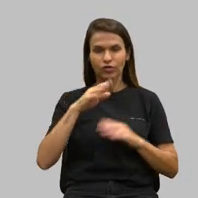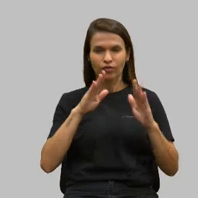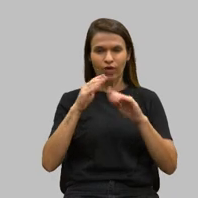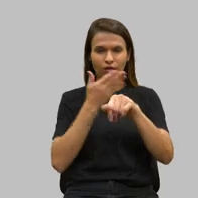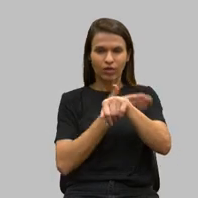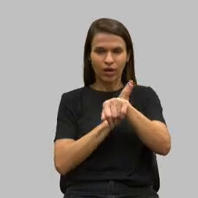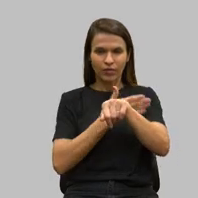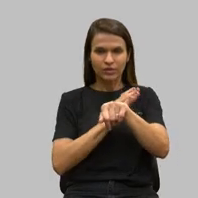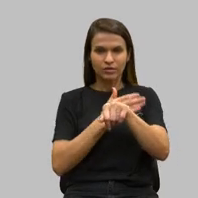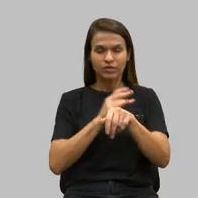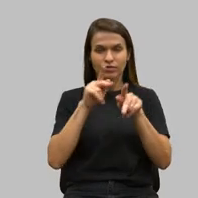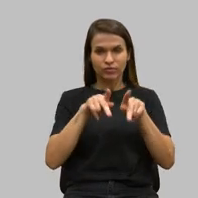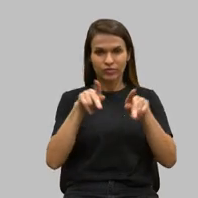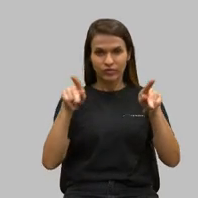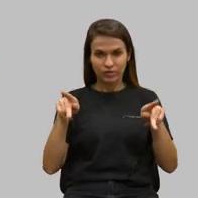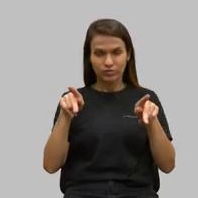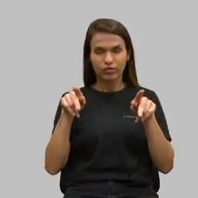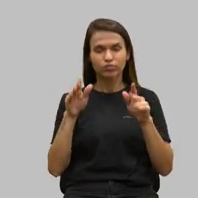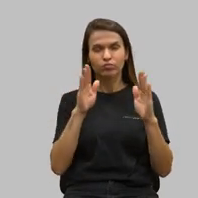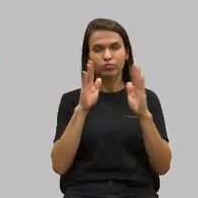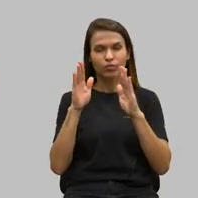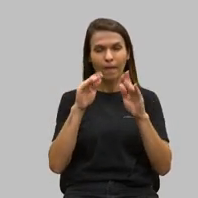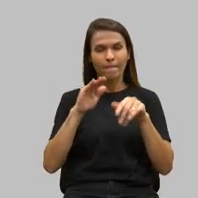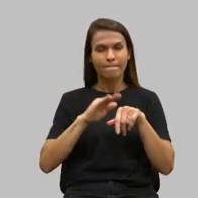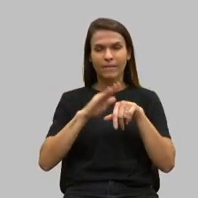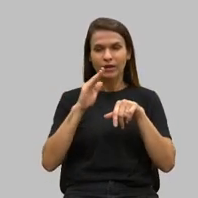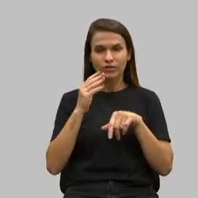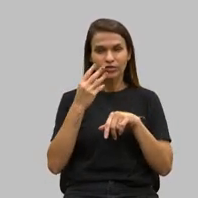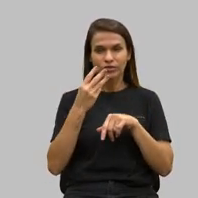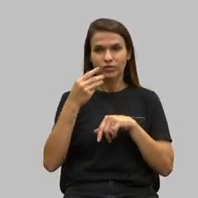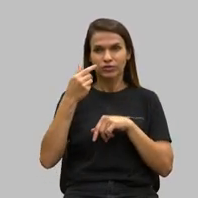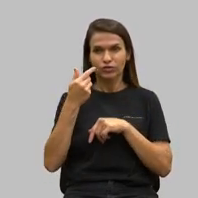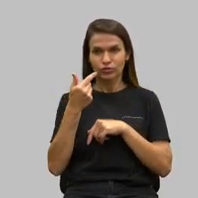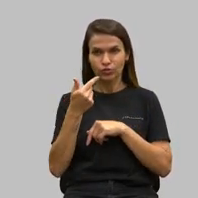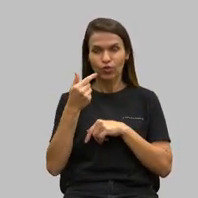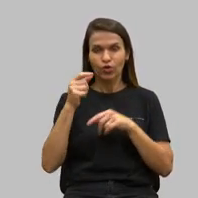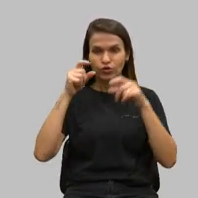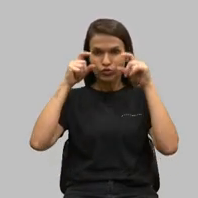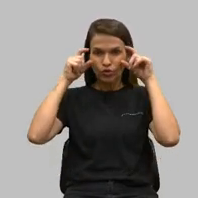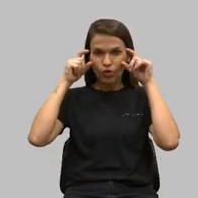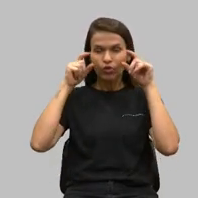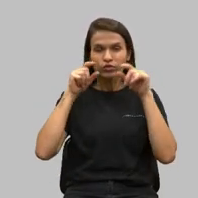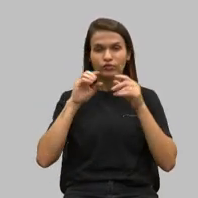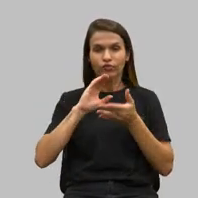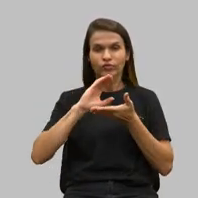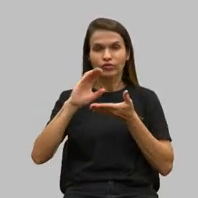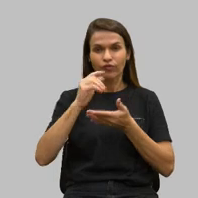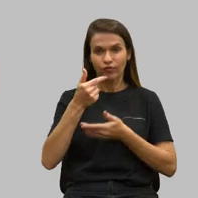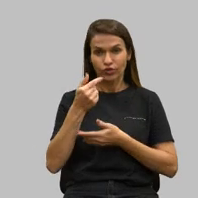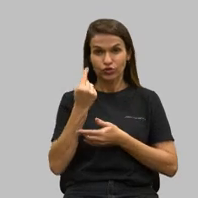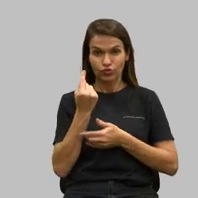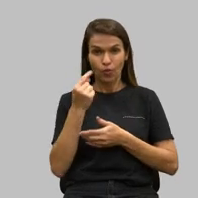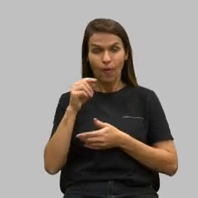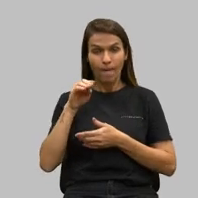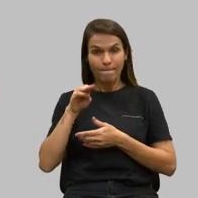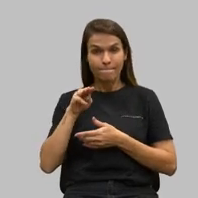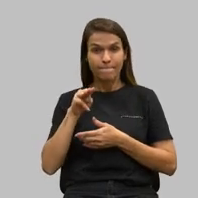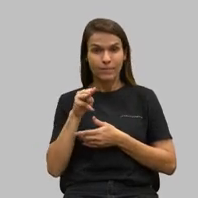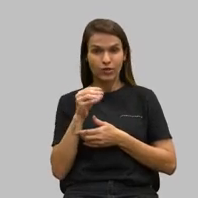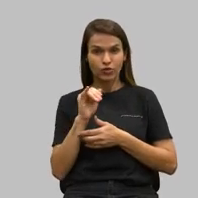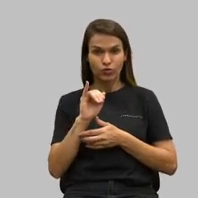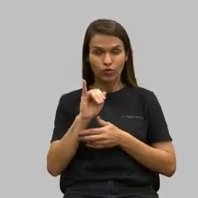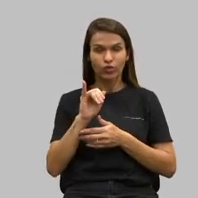professores, mas uma previsão de mais de 32 mil óculos com investimento de 21 milhões de reais com 107 mil consultas